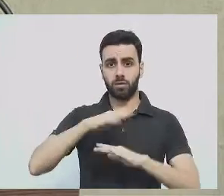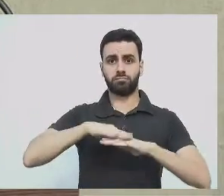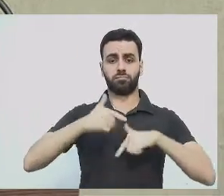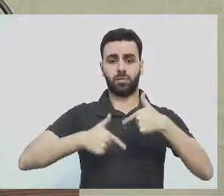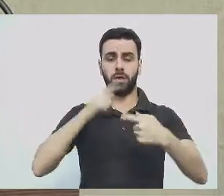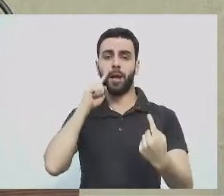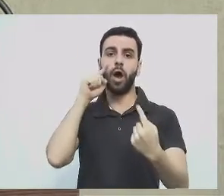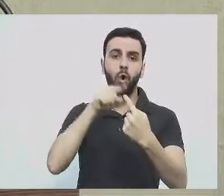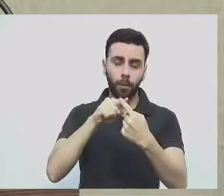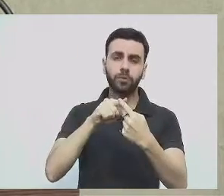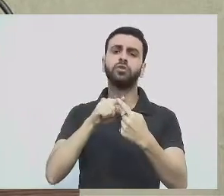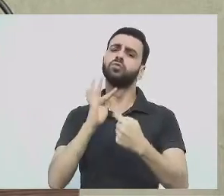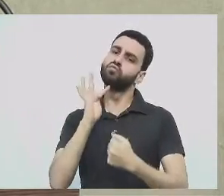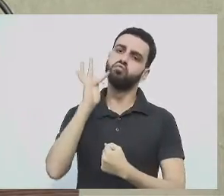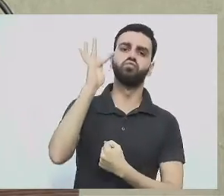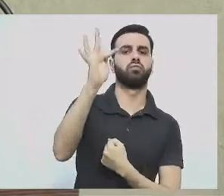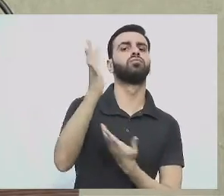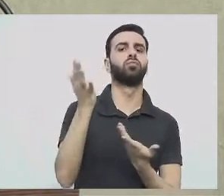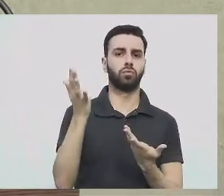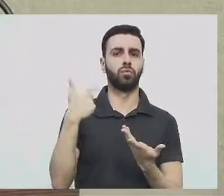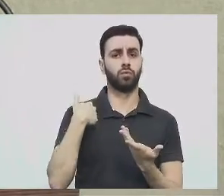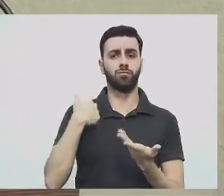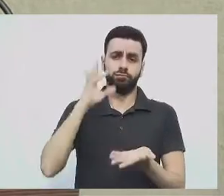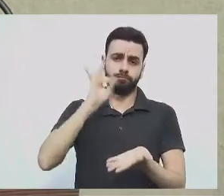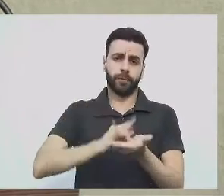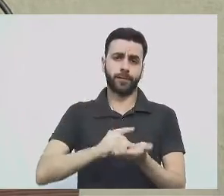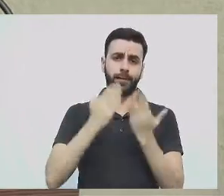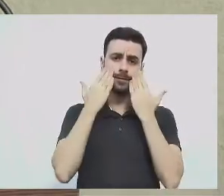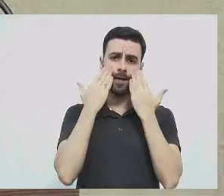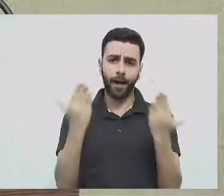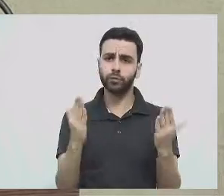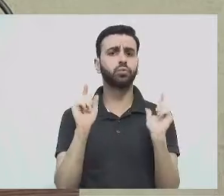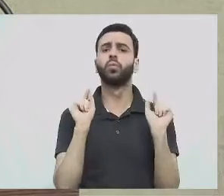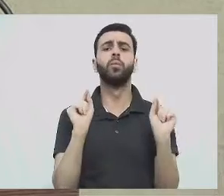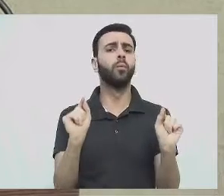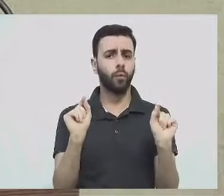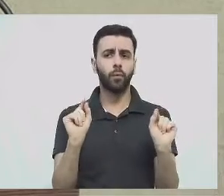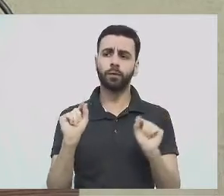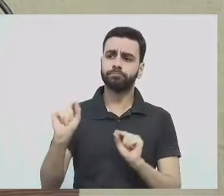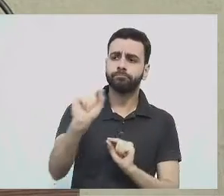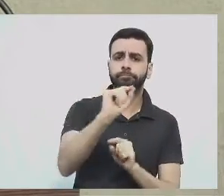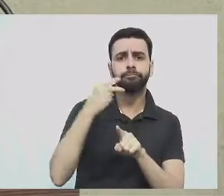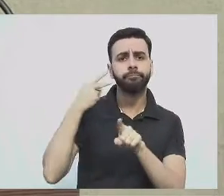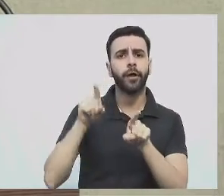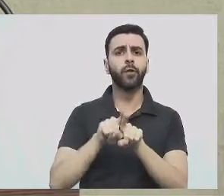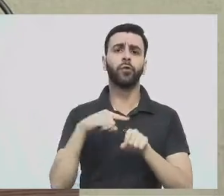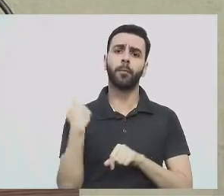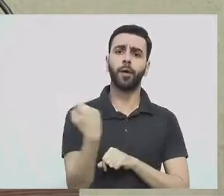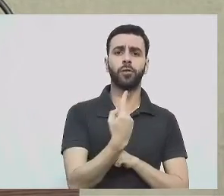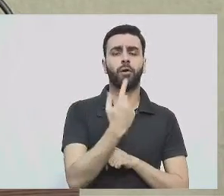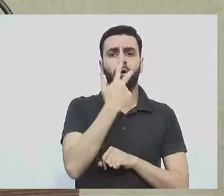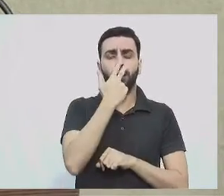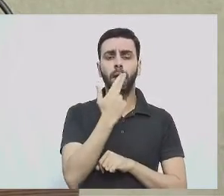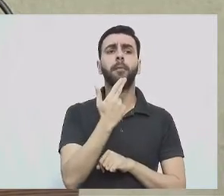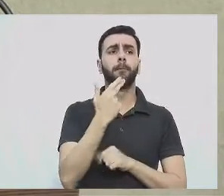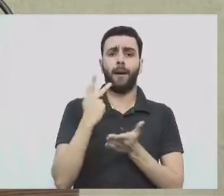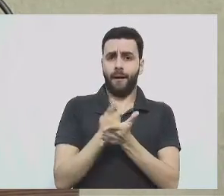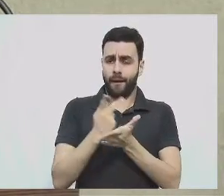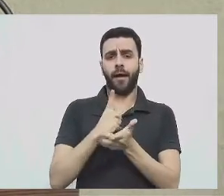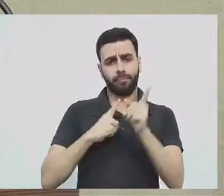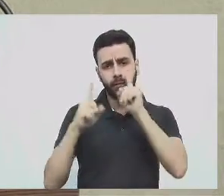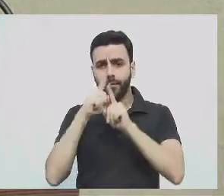para a próxima eleição. Estou trabalhando. Estou admitindo que alguns vereadores, que pessoas erraram aqui,